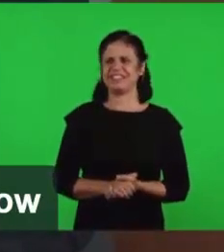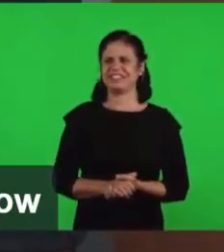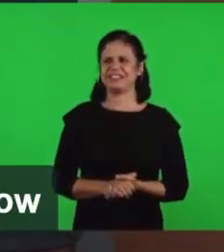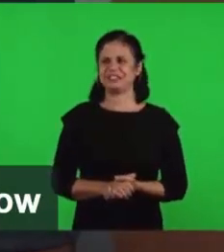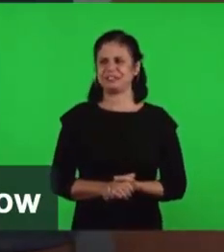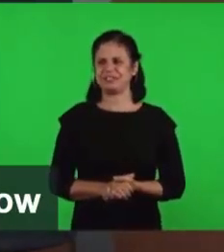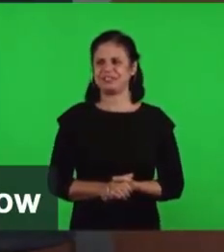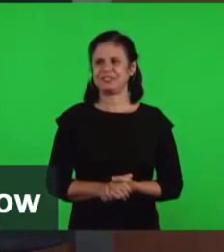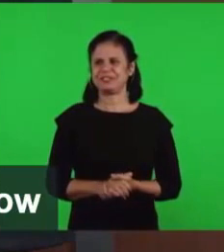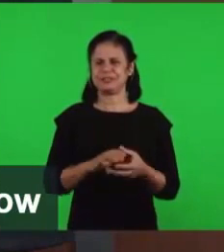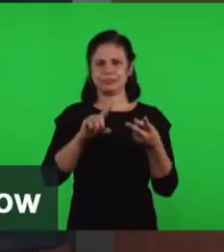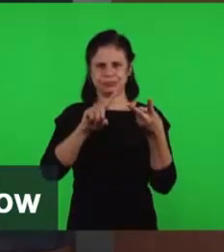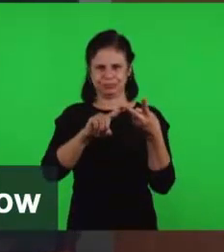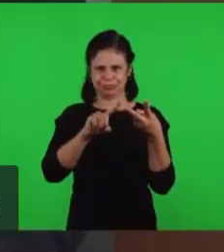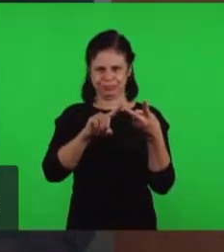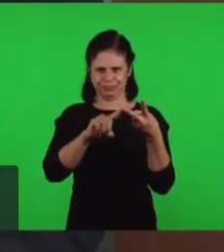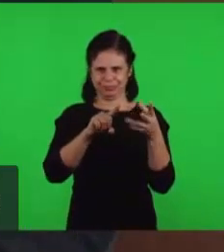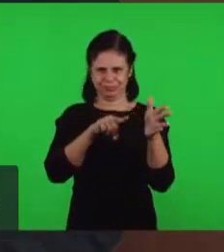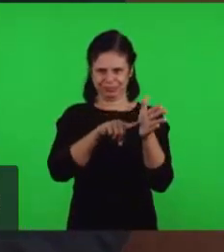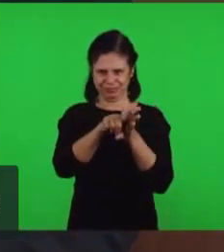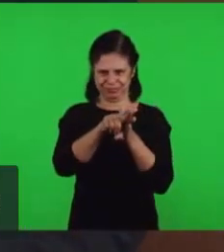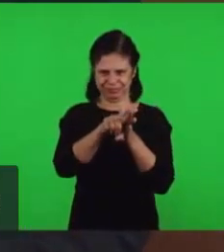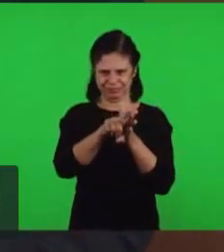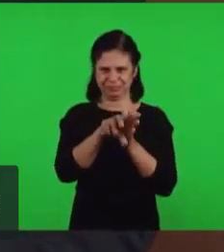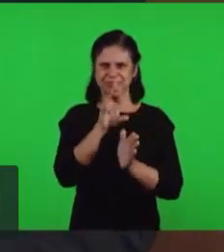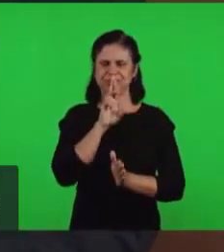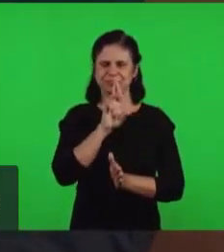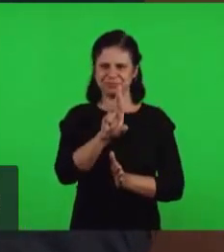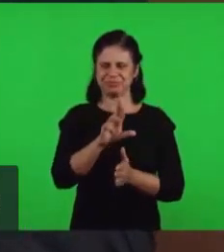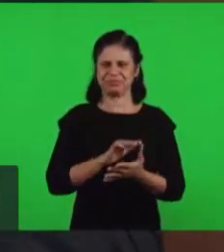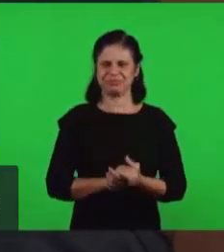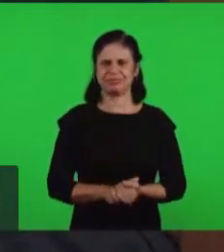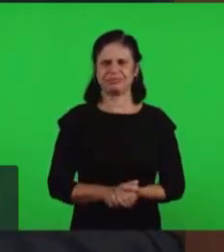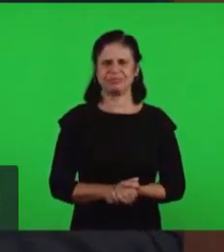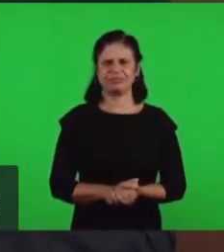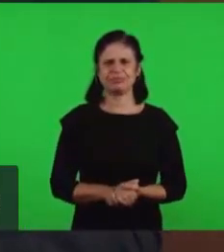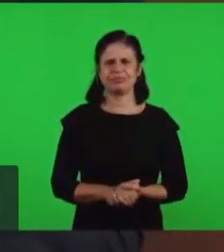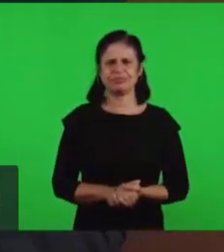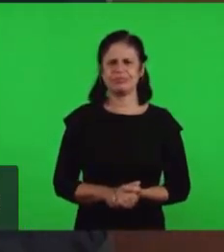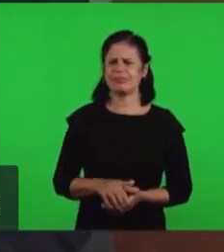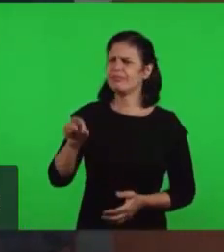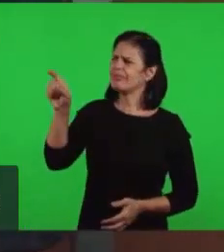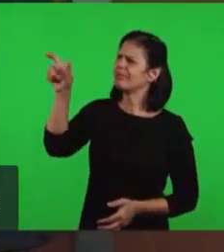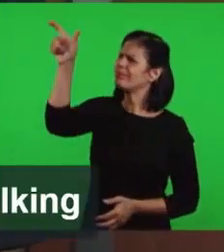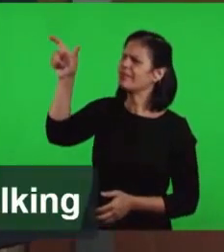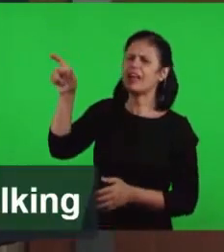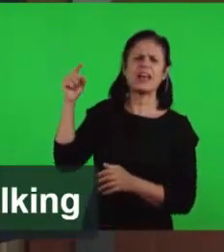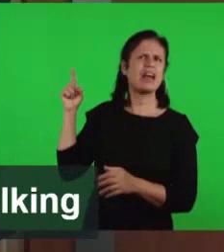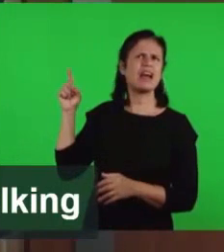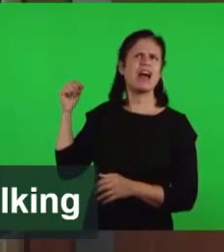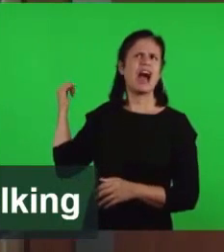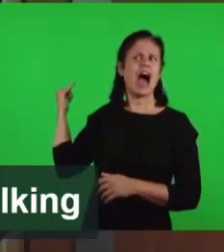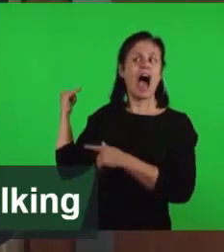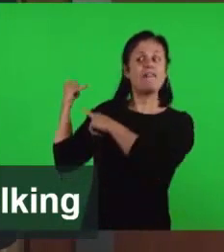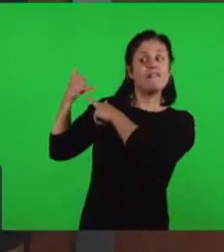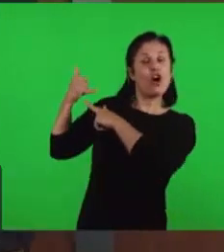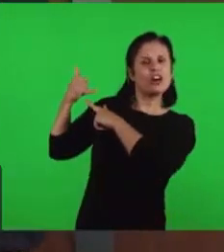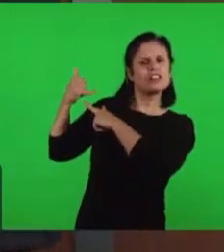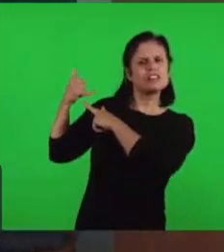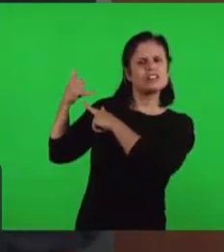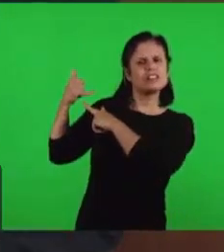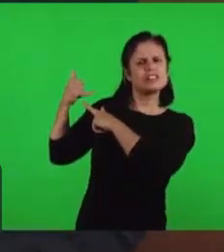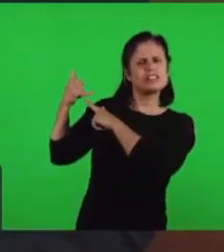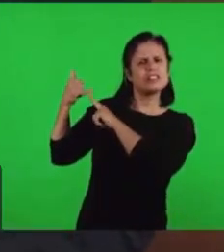a A número dois agora a nossa segunda resposta o que diz a voz ou seja a voz do Senhor Jesus falando